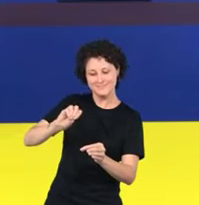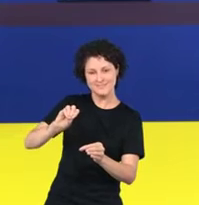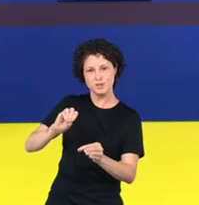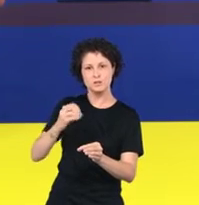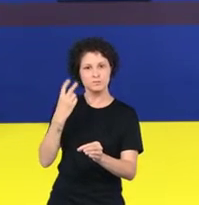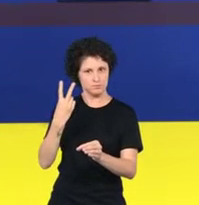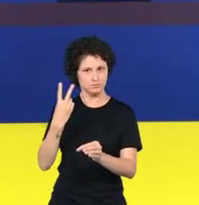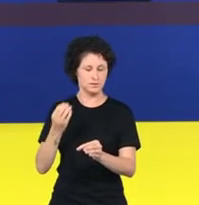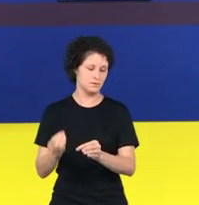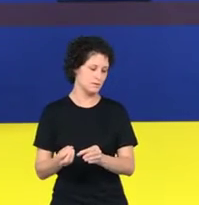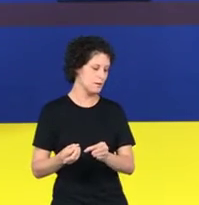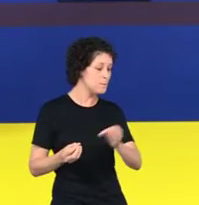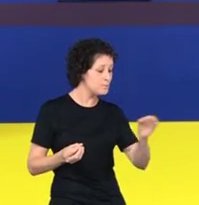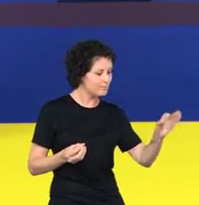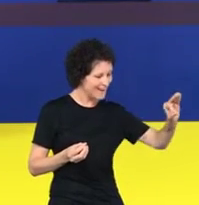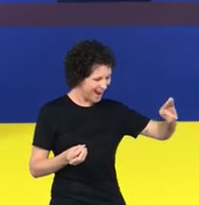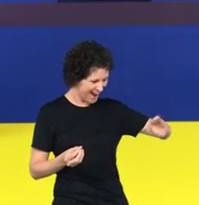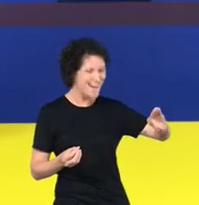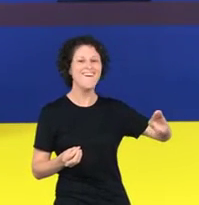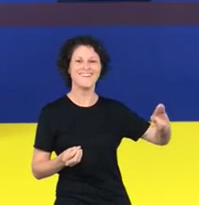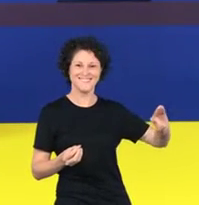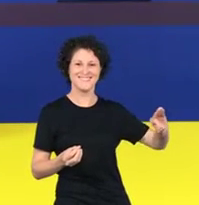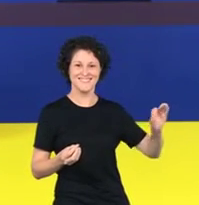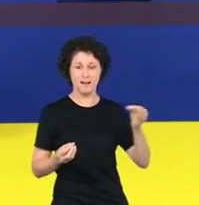2 xícaras de chá. Vamos colocar.